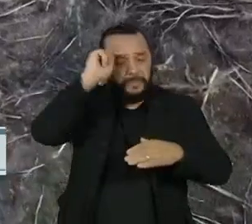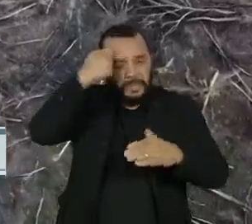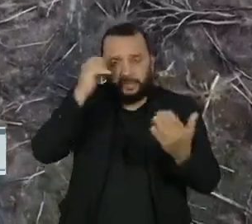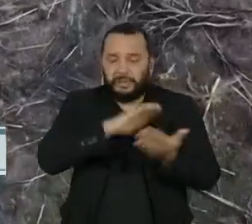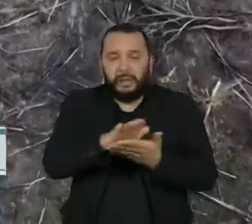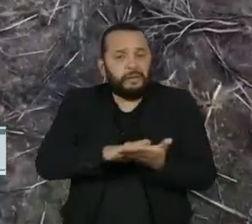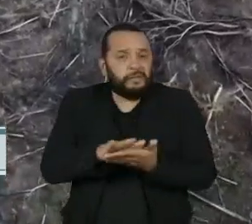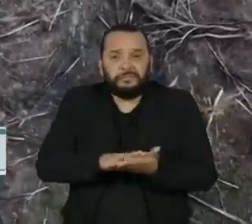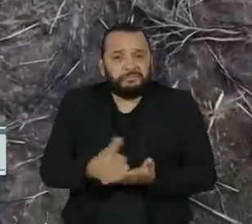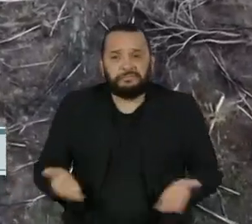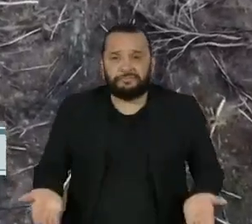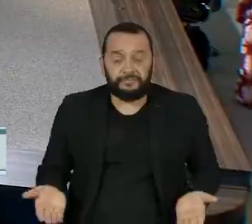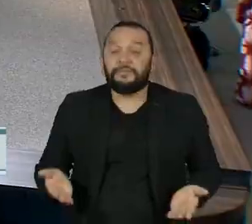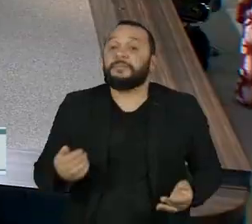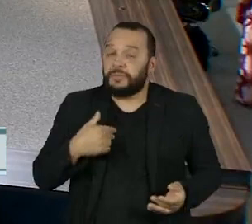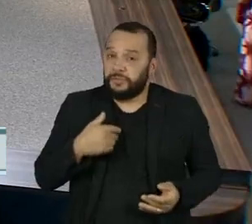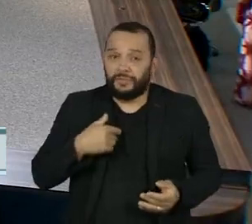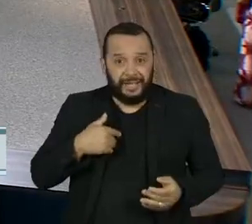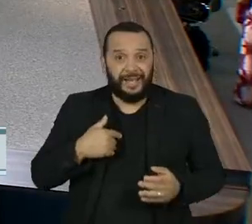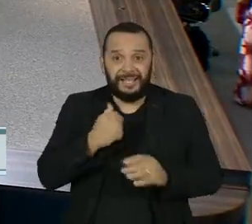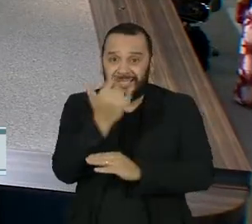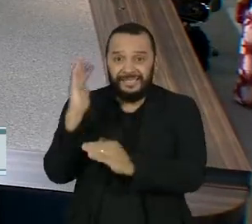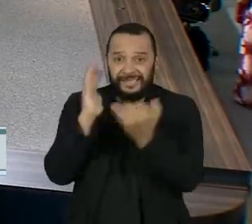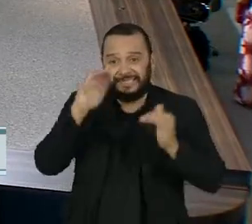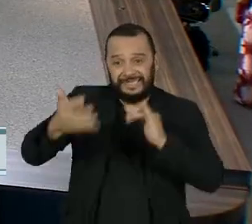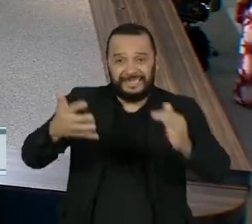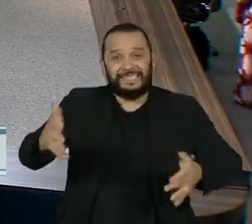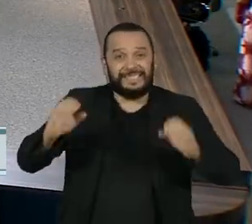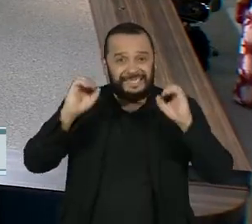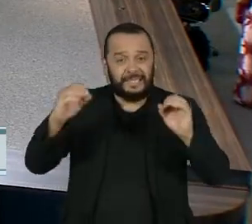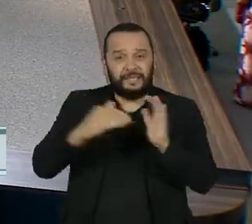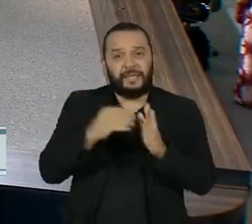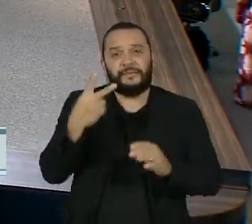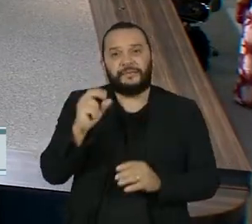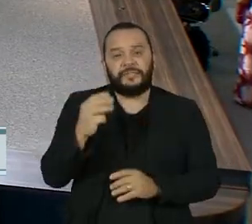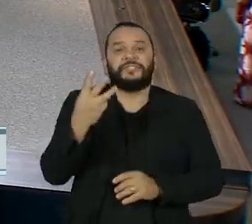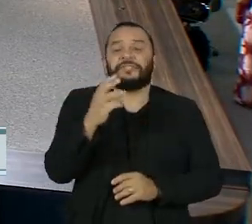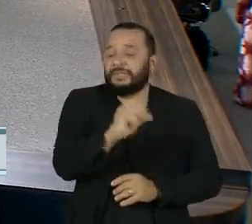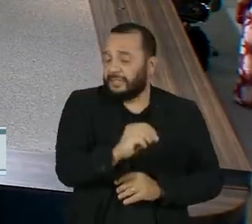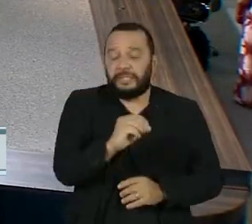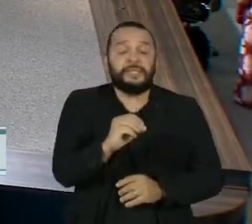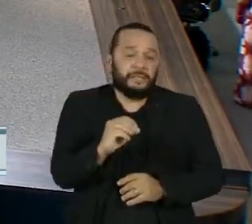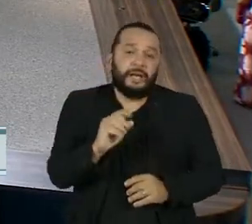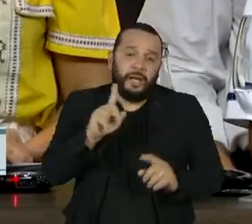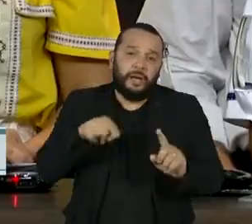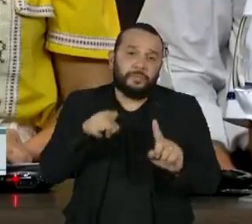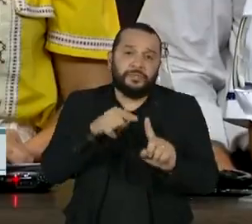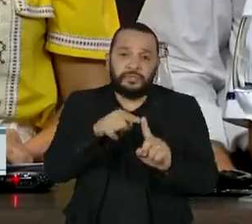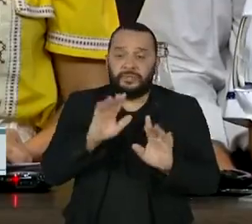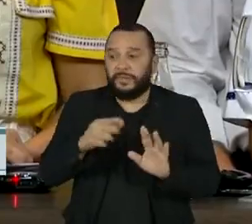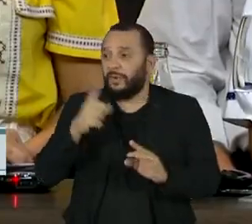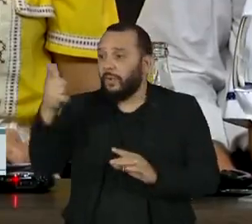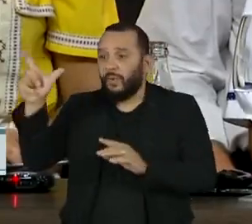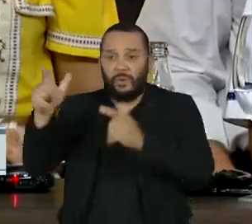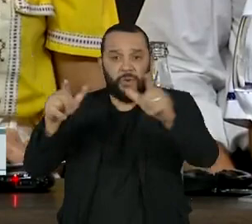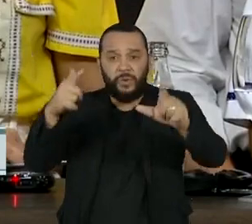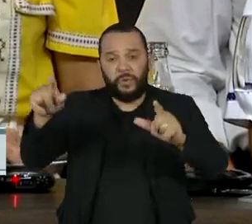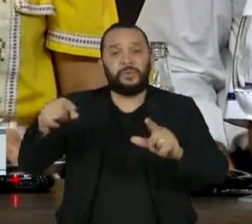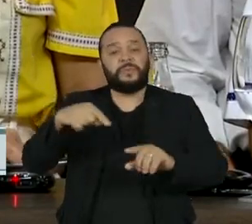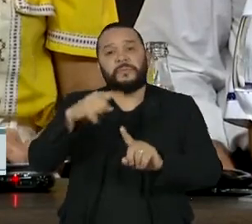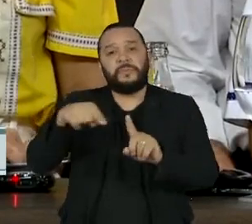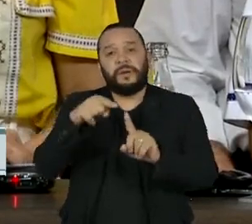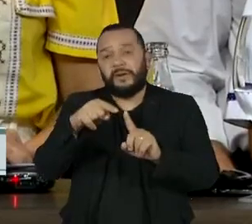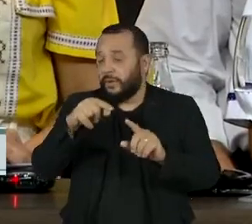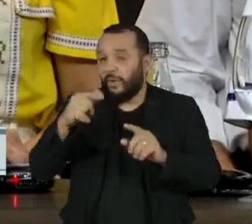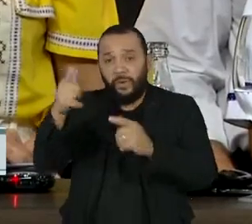era a principal defesa do Brasil mas o governo recuou diante das dificuldades de outros países Amazônicos de se comprometerem com